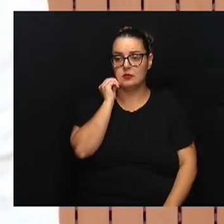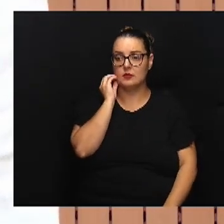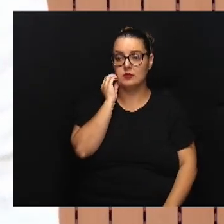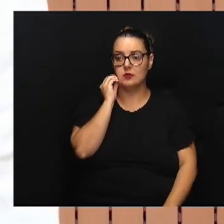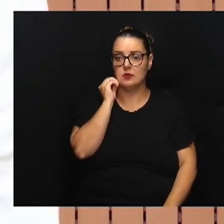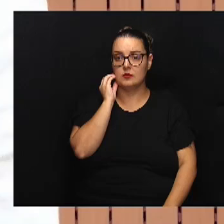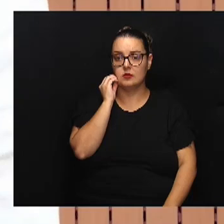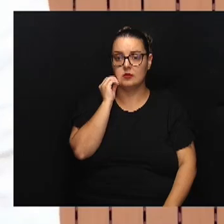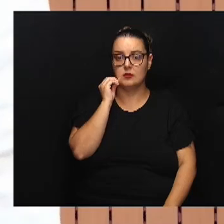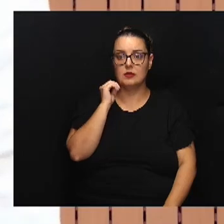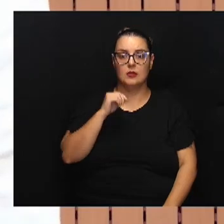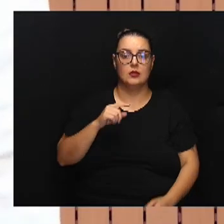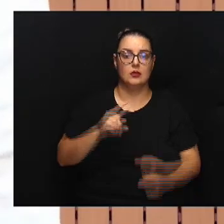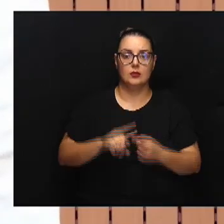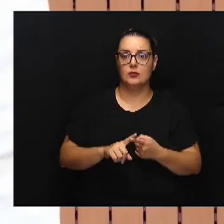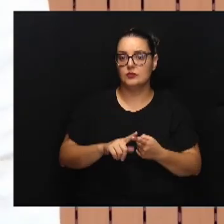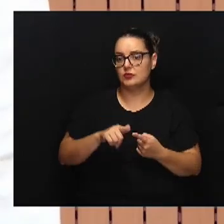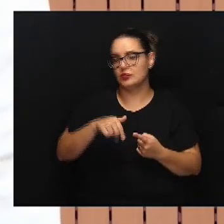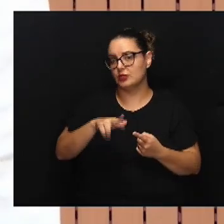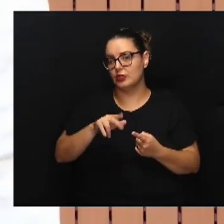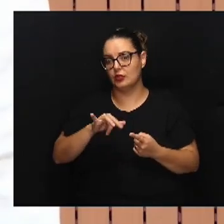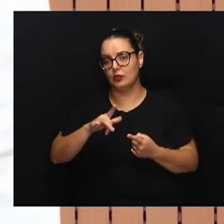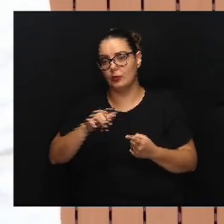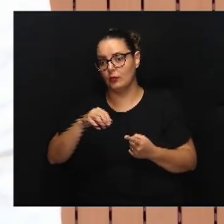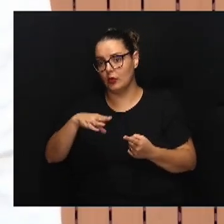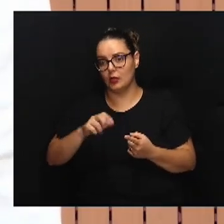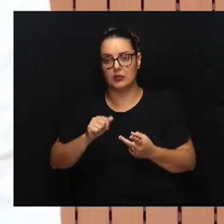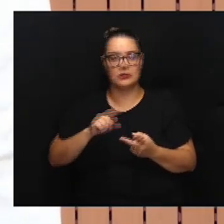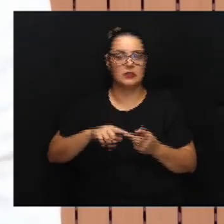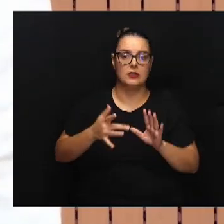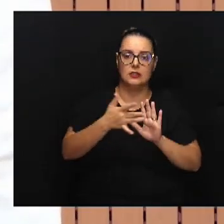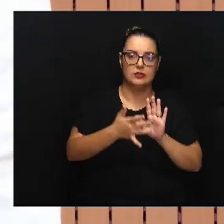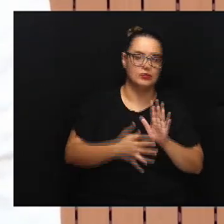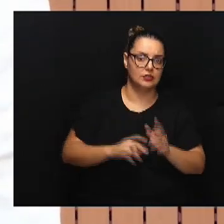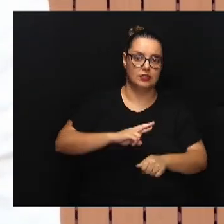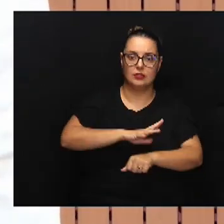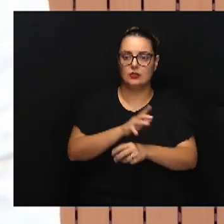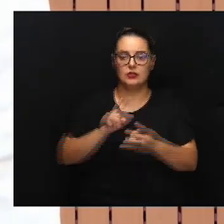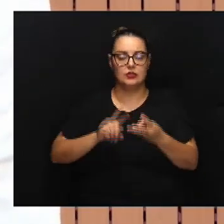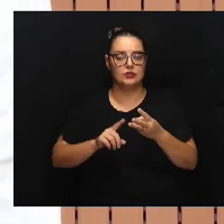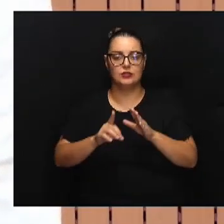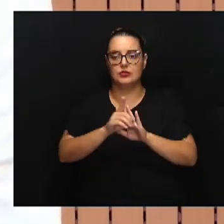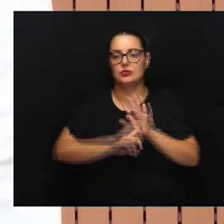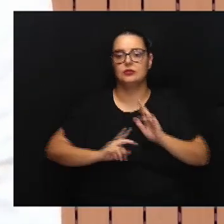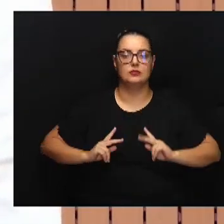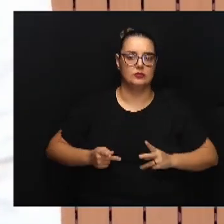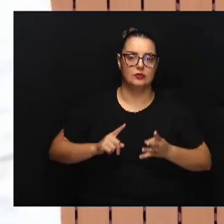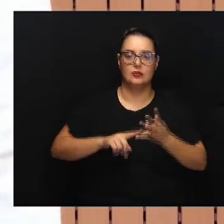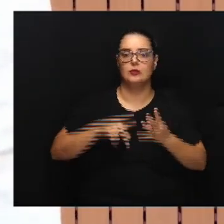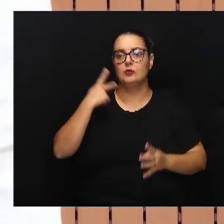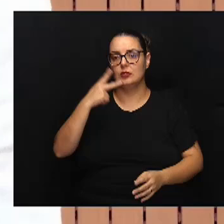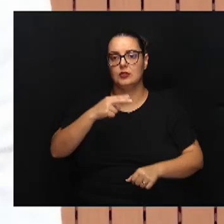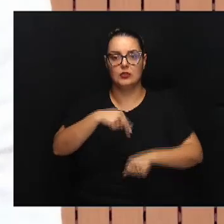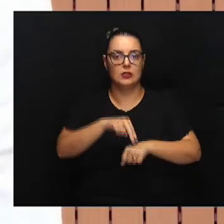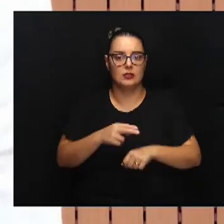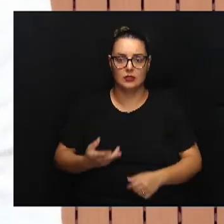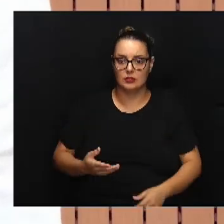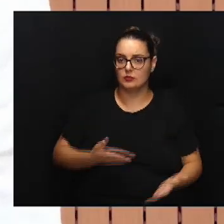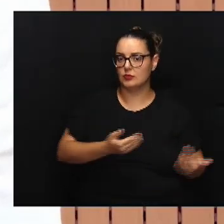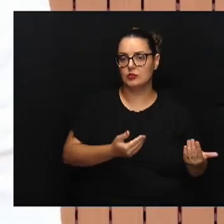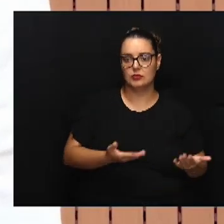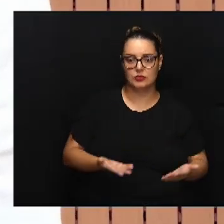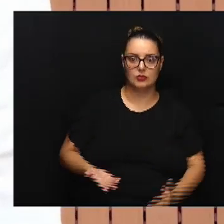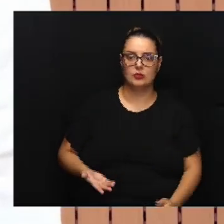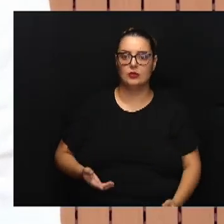indígenas, os quilombolas, a agenda racial, direitos humanos, políticas educacionais para a juventude, bilíngue